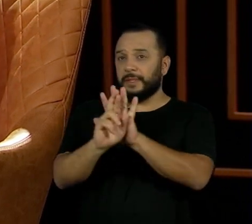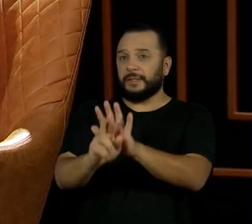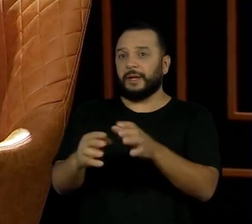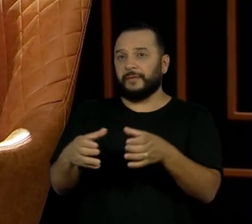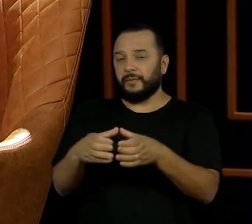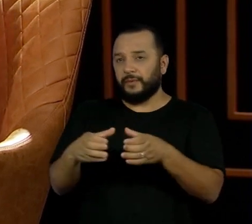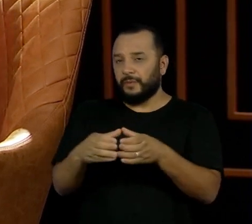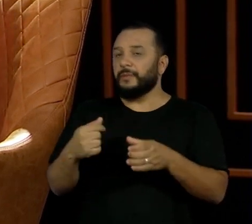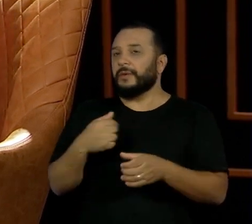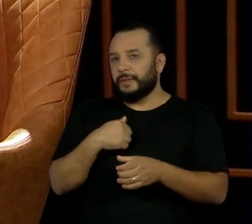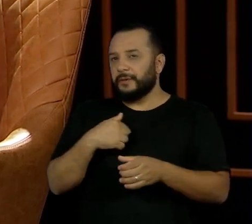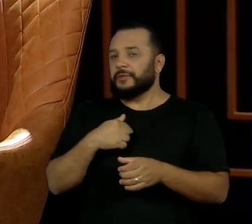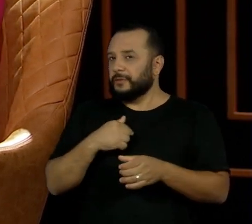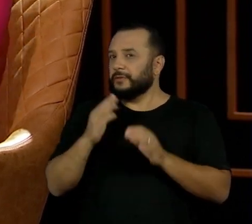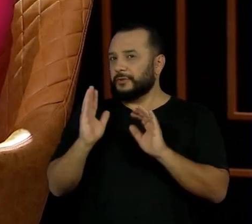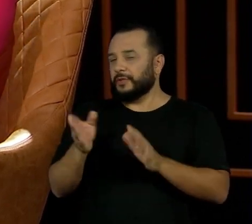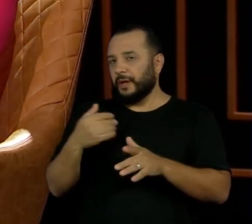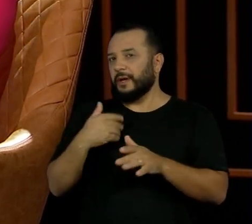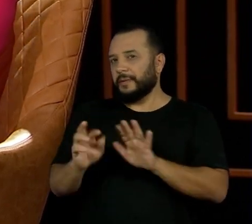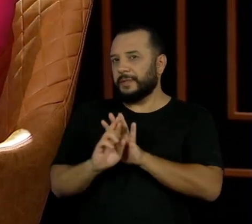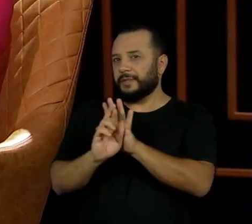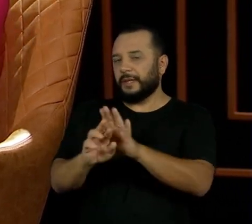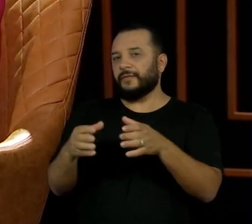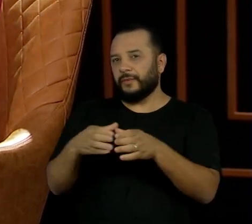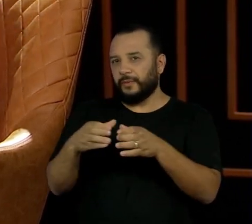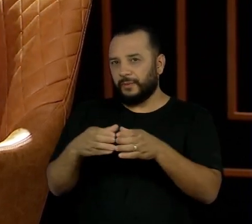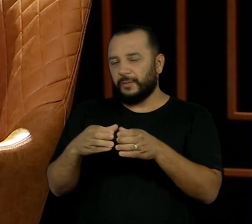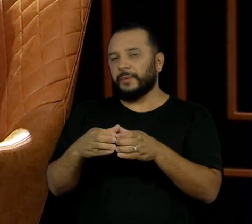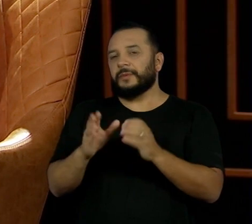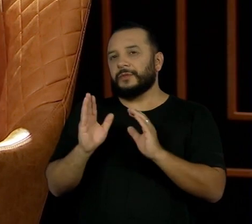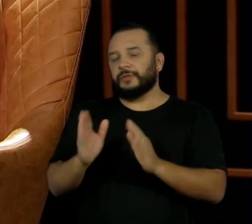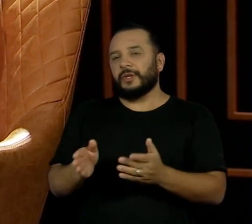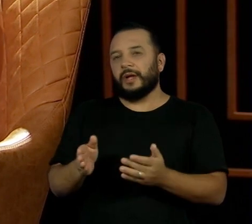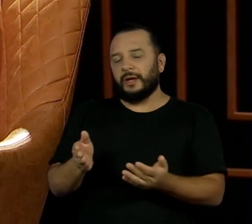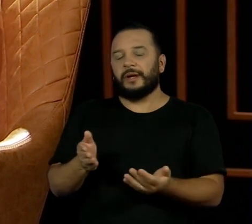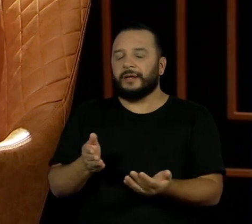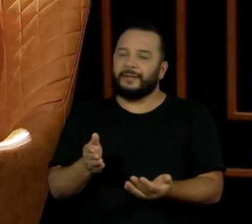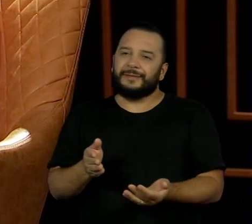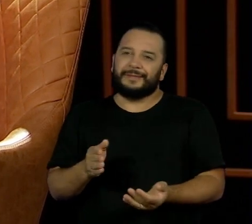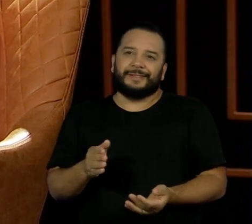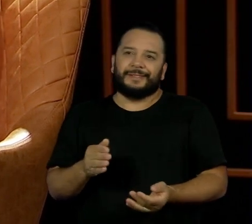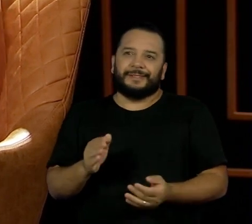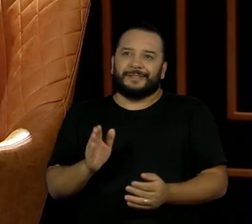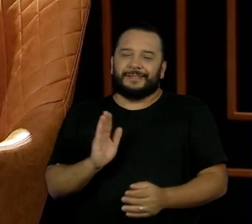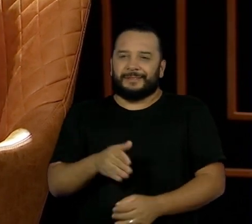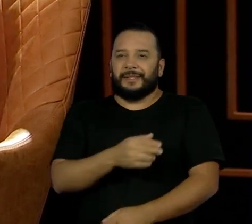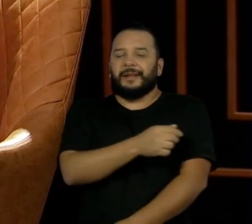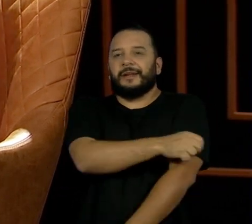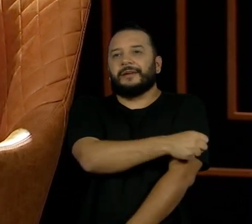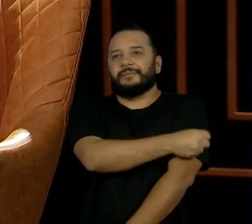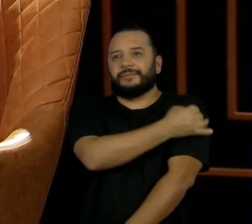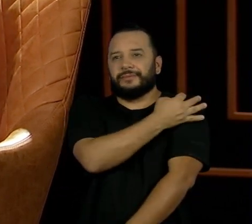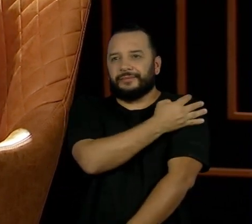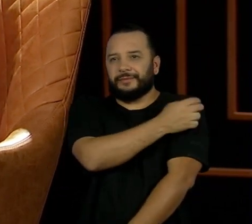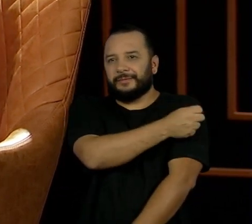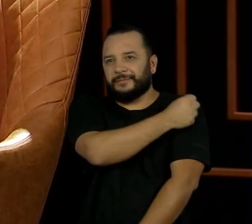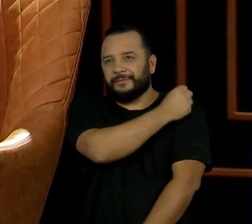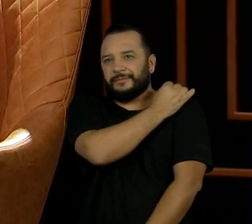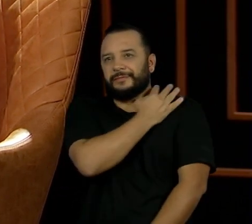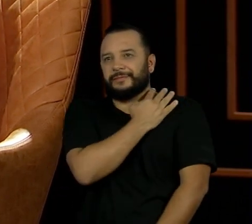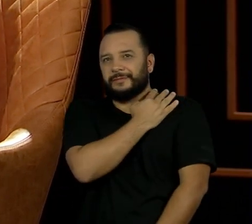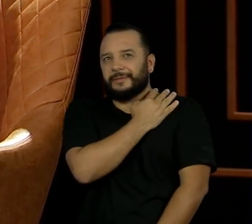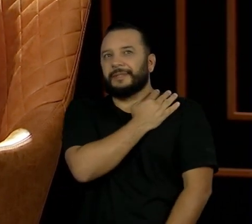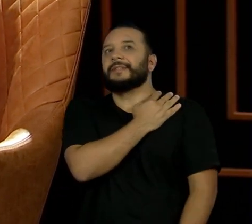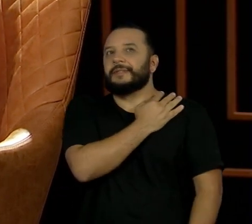para a turma, e tanto no pré como no ensino médio. Então, é